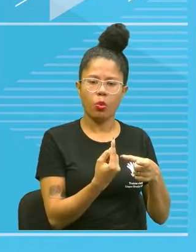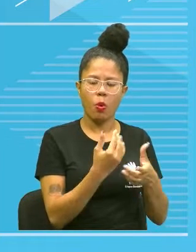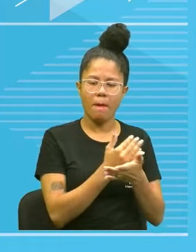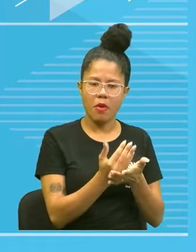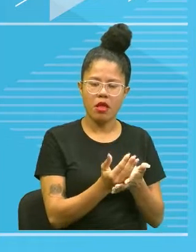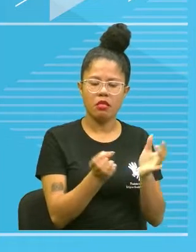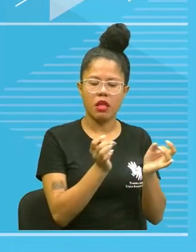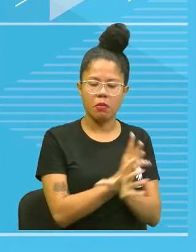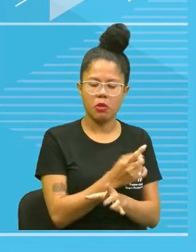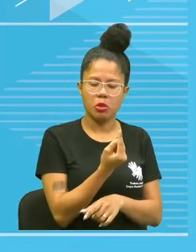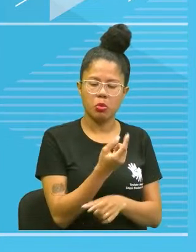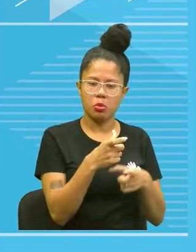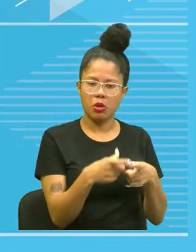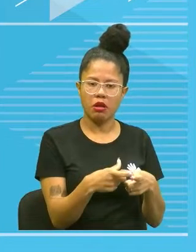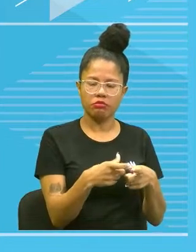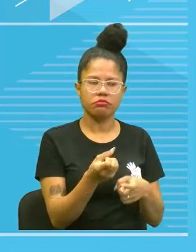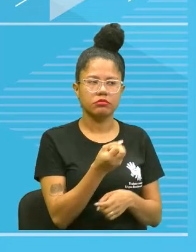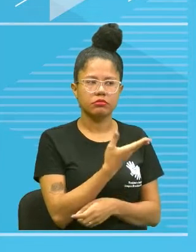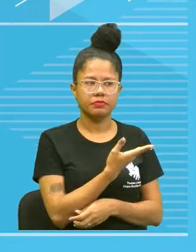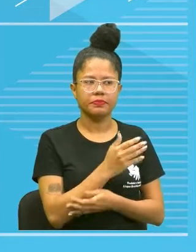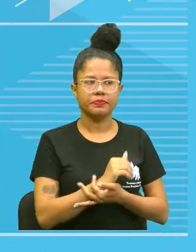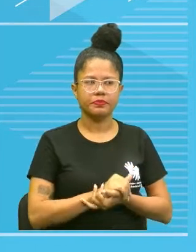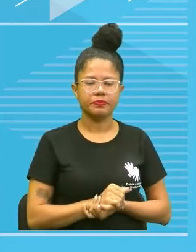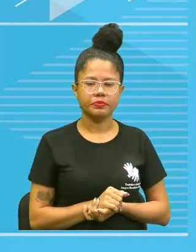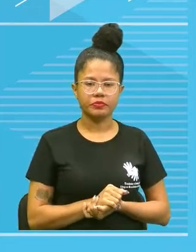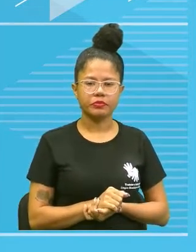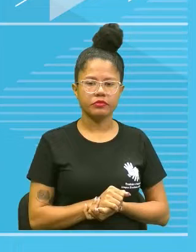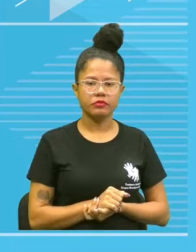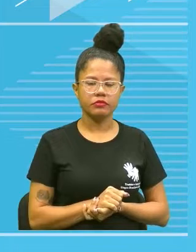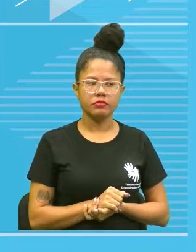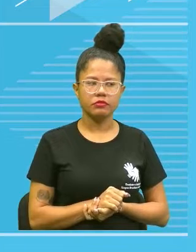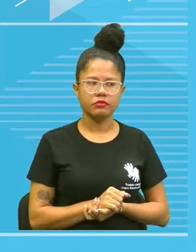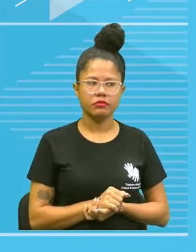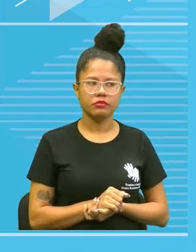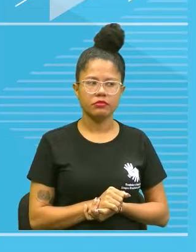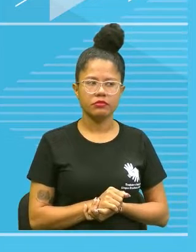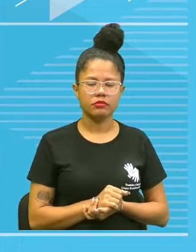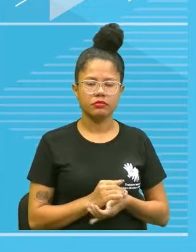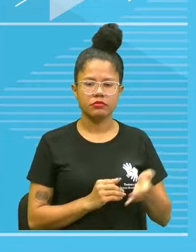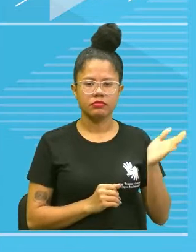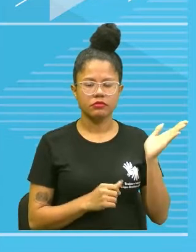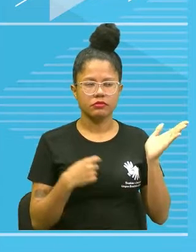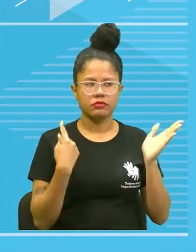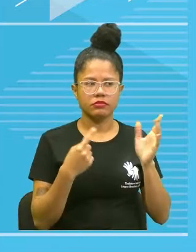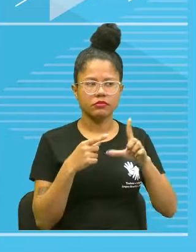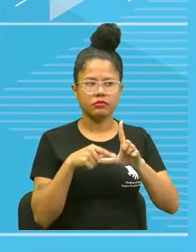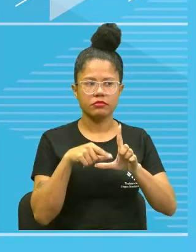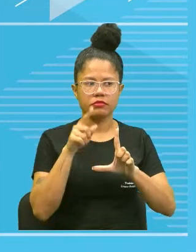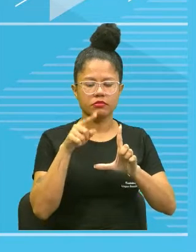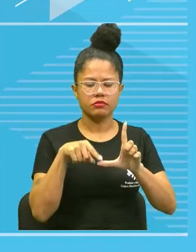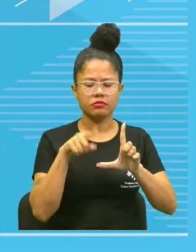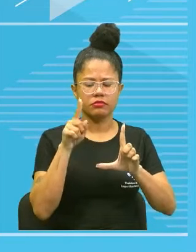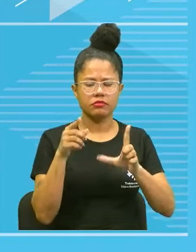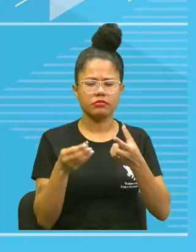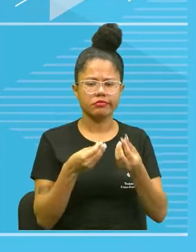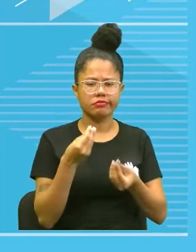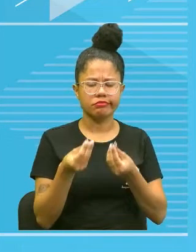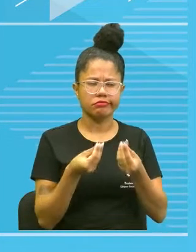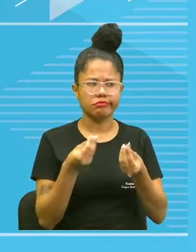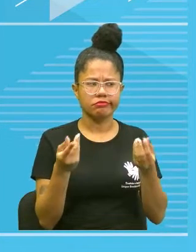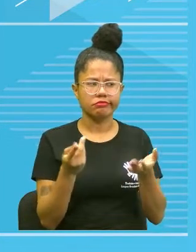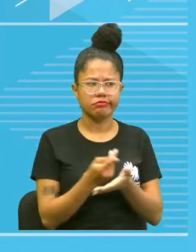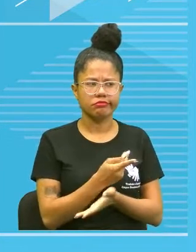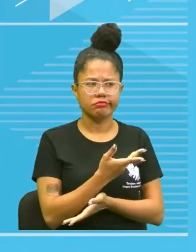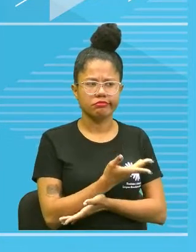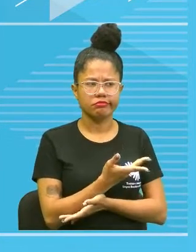qual voltamos para o estado inicial e encerramos o processo. Olha o nosso gráfico aqui, olha como é que funciona um ciclo, por